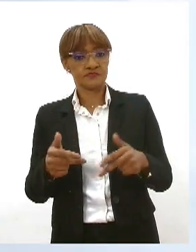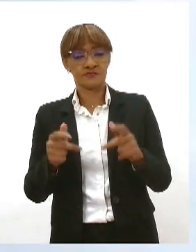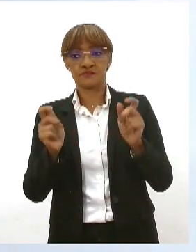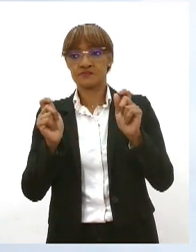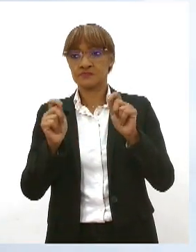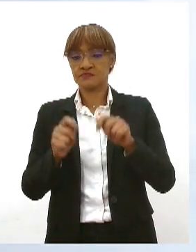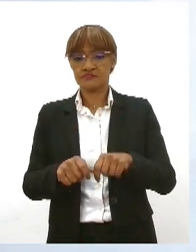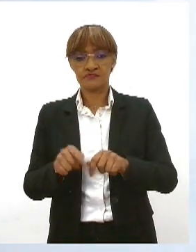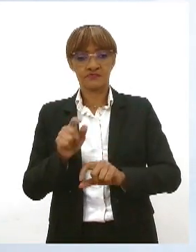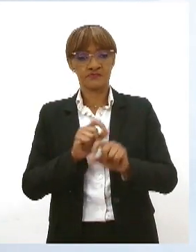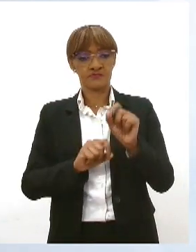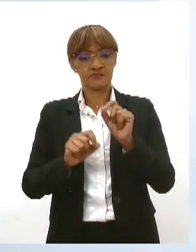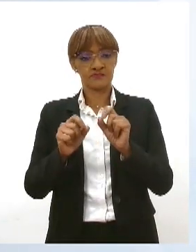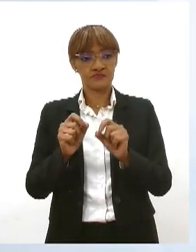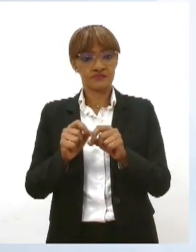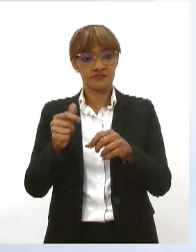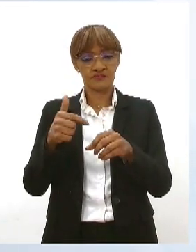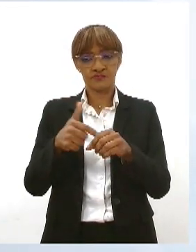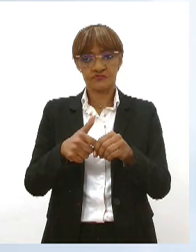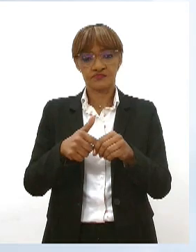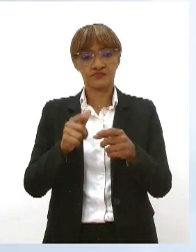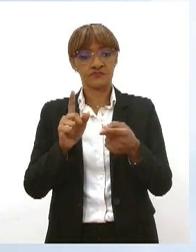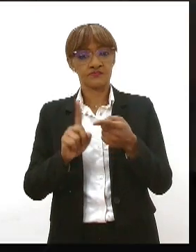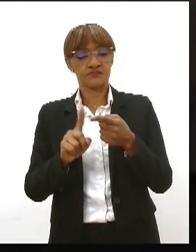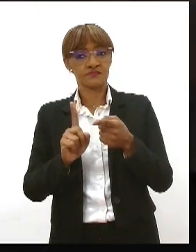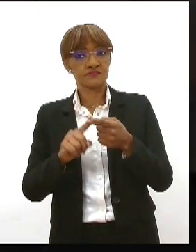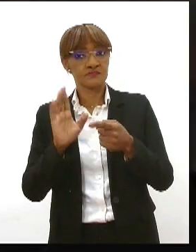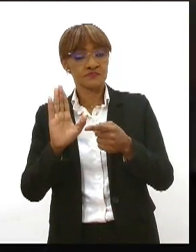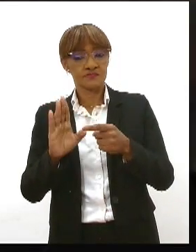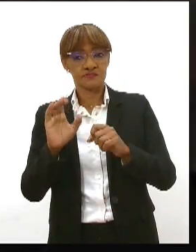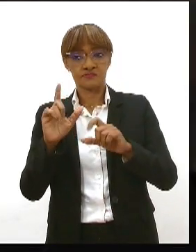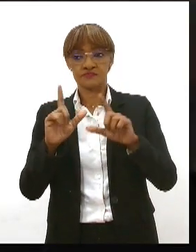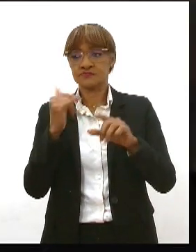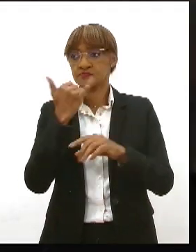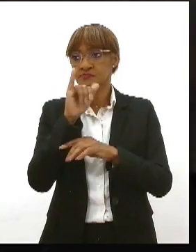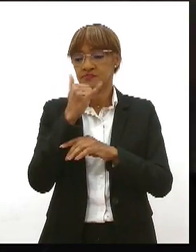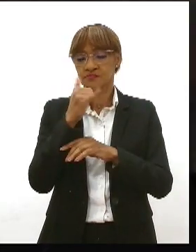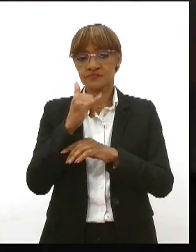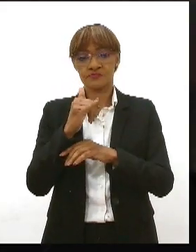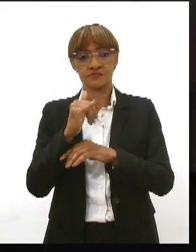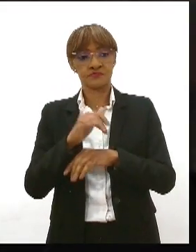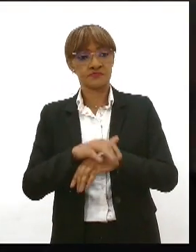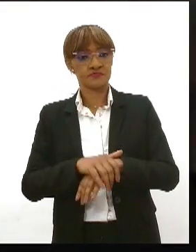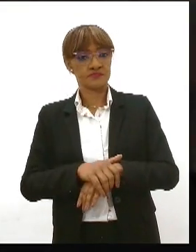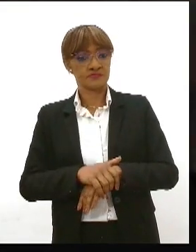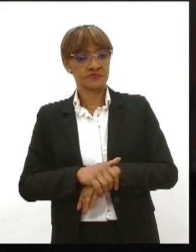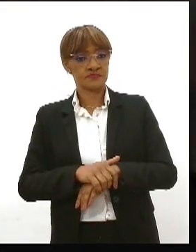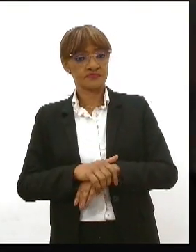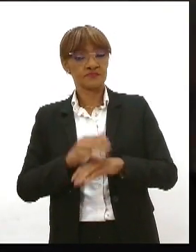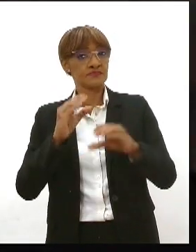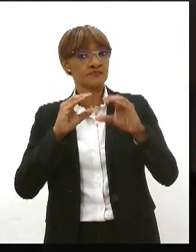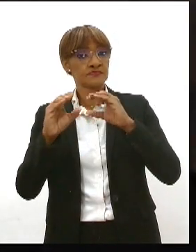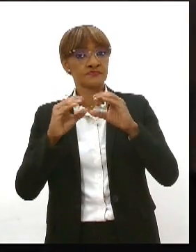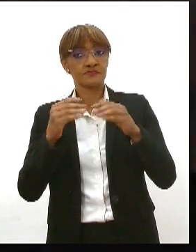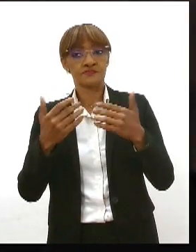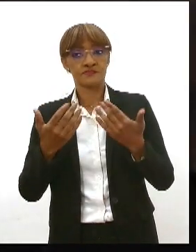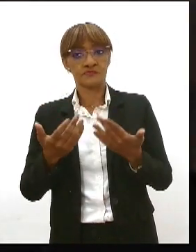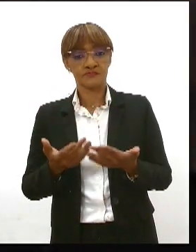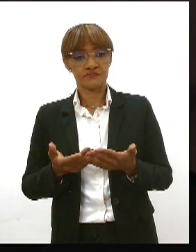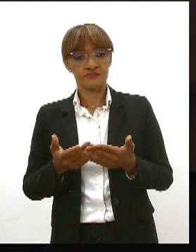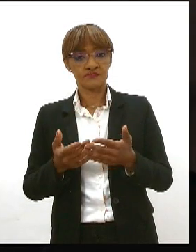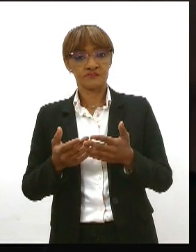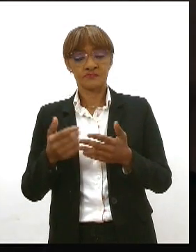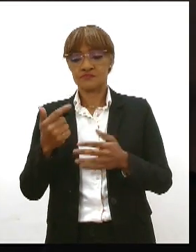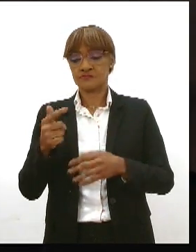sobre combustíveis, telecomunicações e energia. Combustível, energia e comunicação tinha uma alíquota maior, a alíquota de